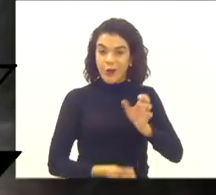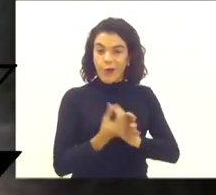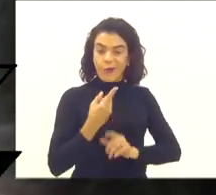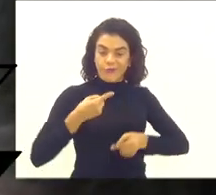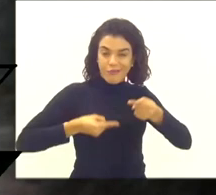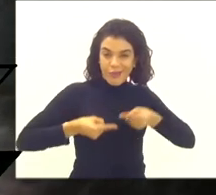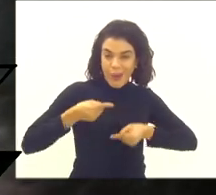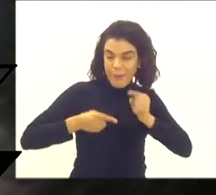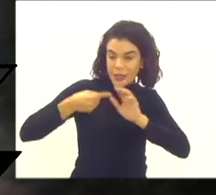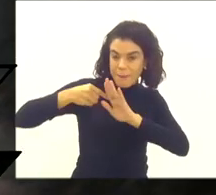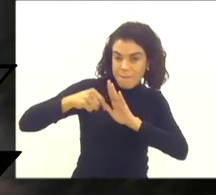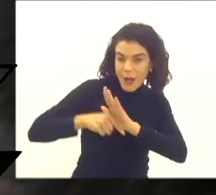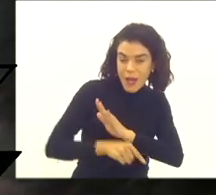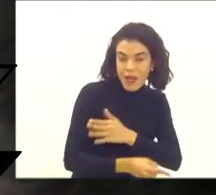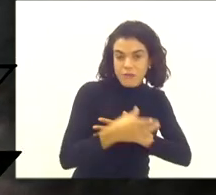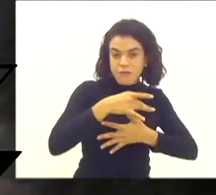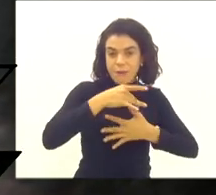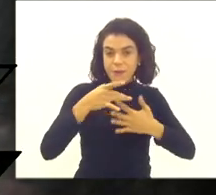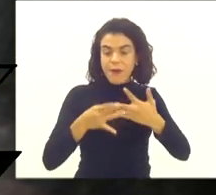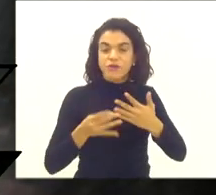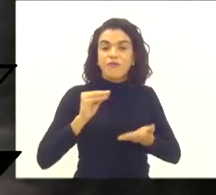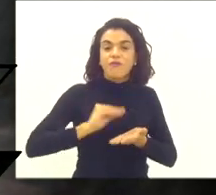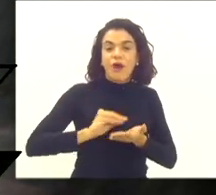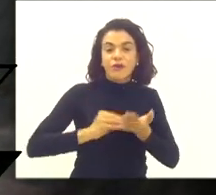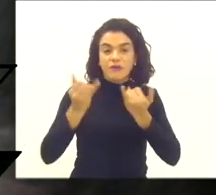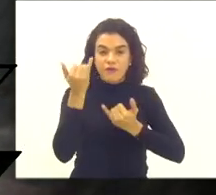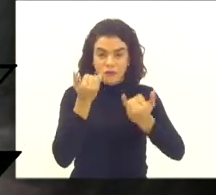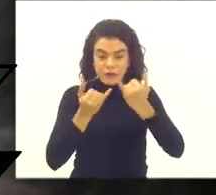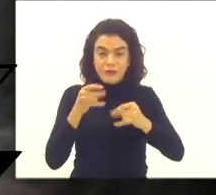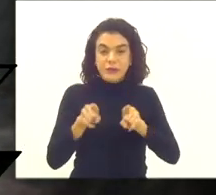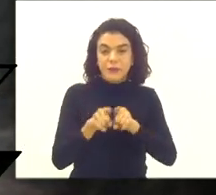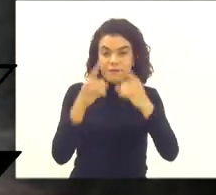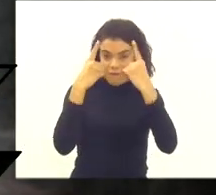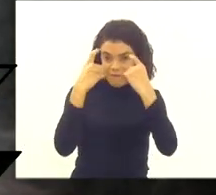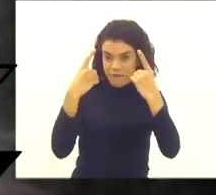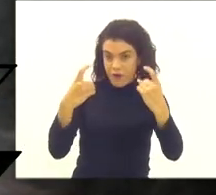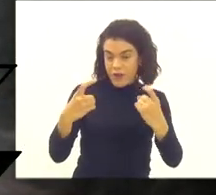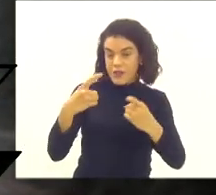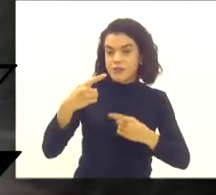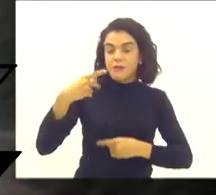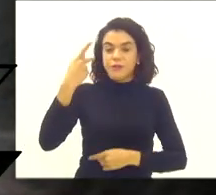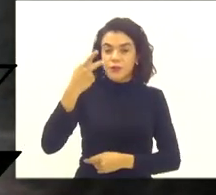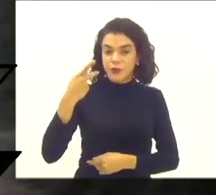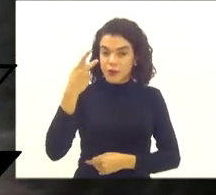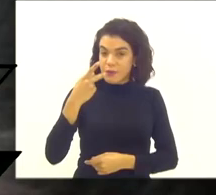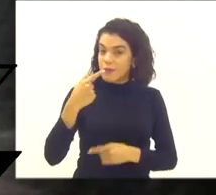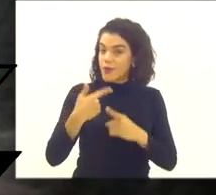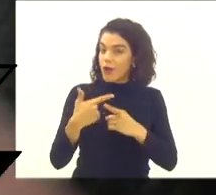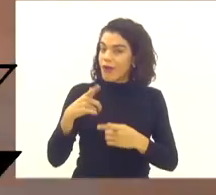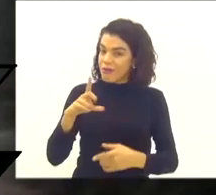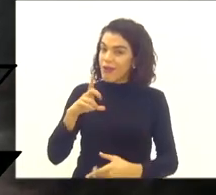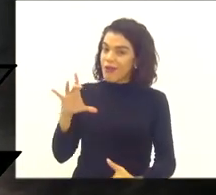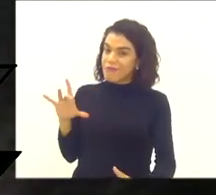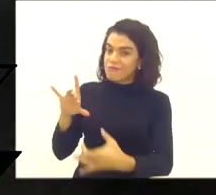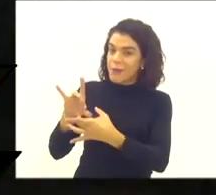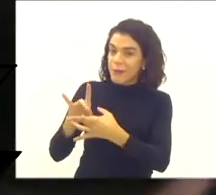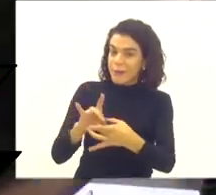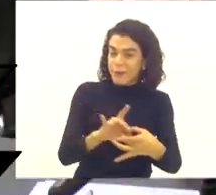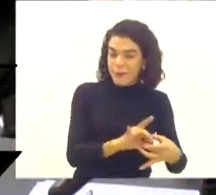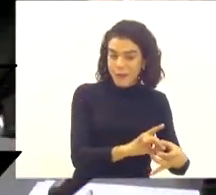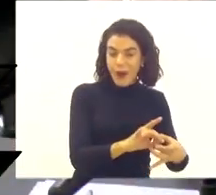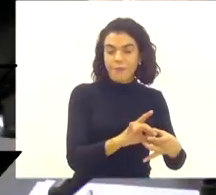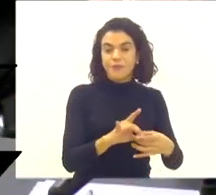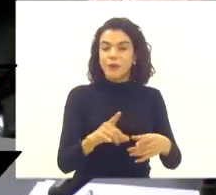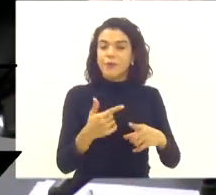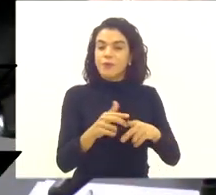aprofundado sobre desinformação e violência política né porque também era um contexto ali em que essas